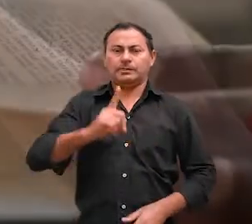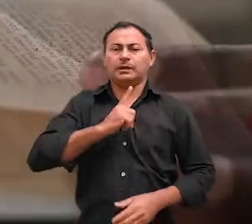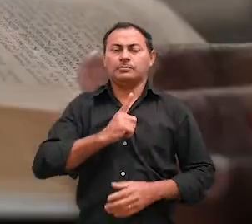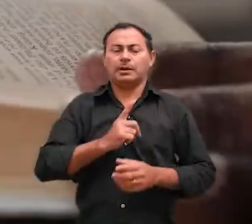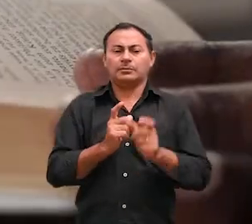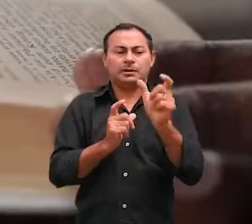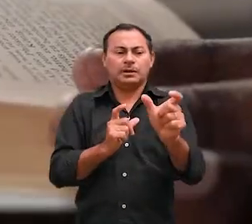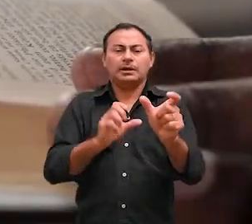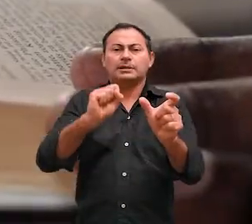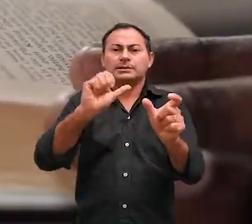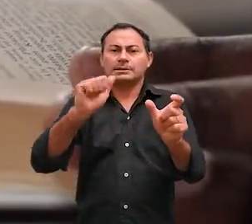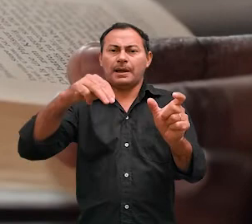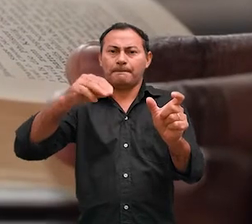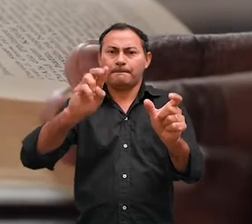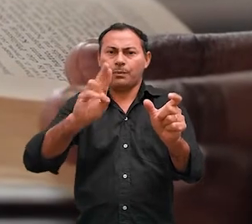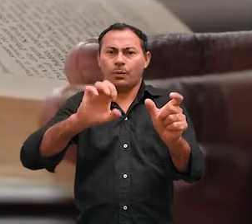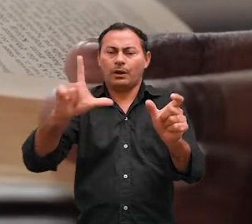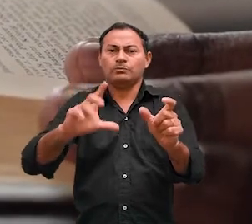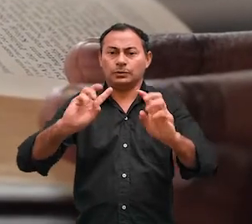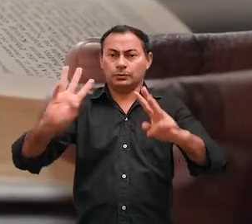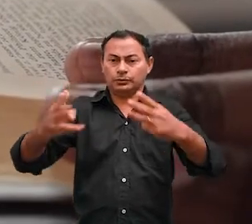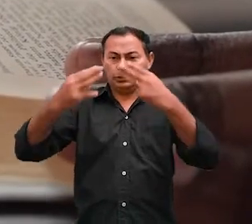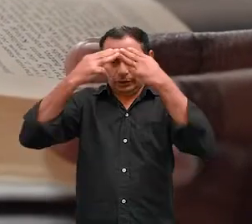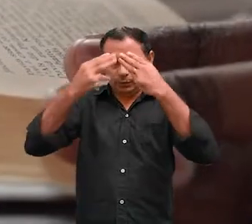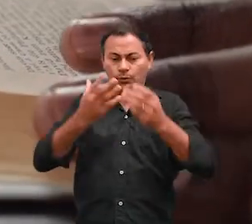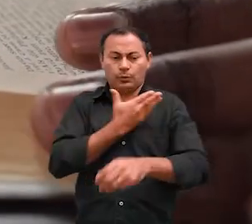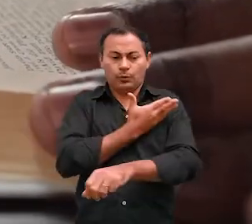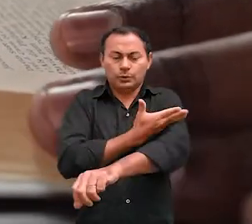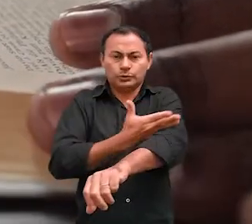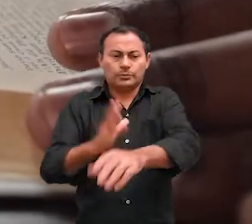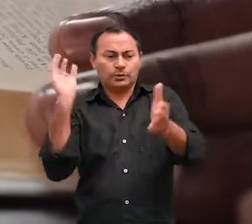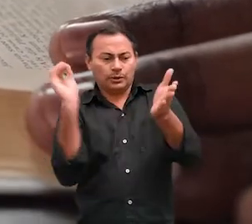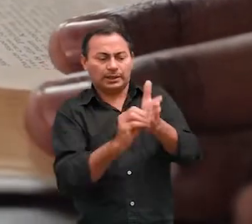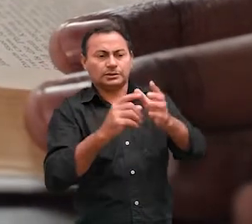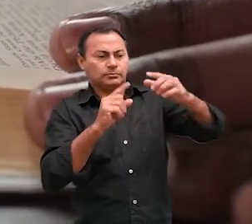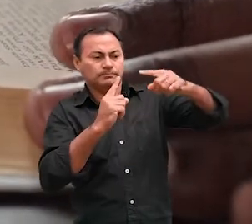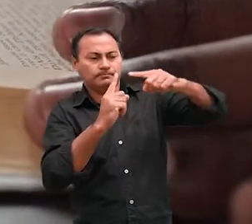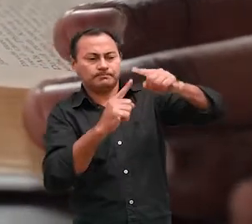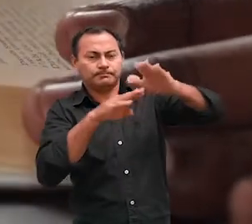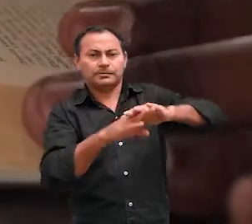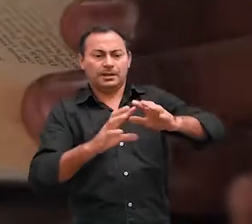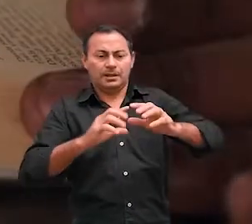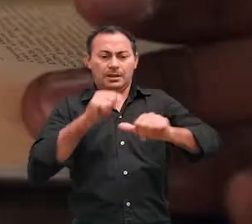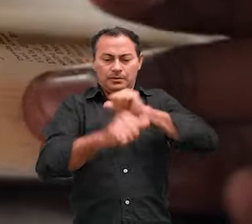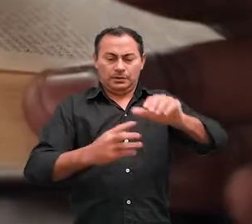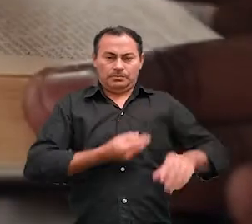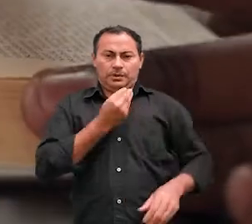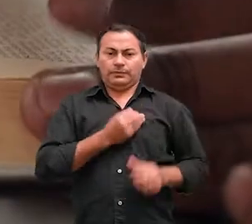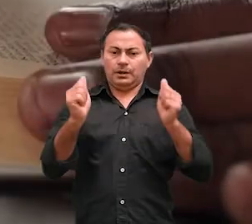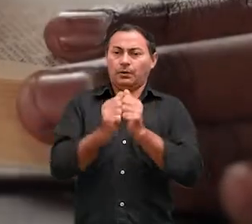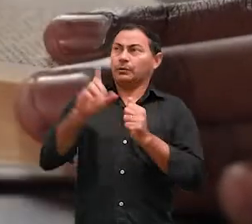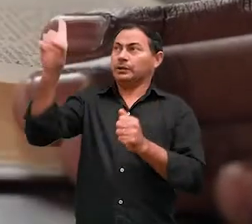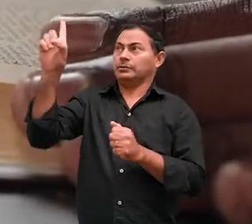existe uma expressão em Samuel muito bonito que os judeus costumam grafar em seus túmulos revestido pela